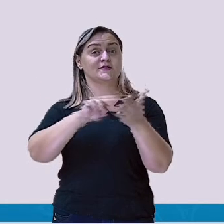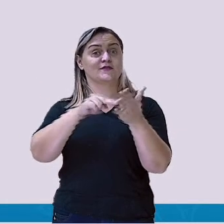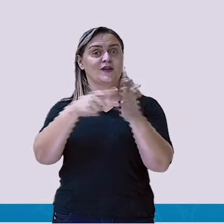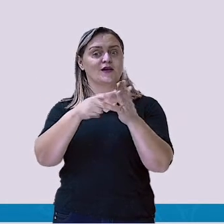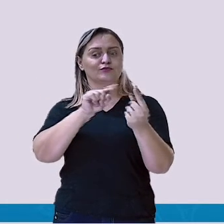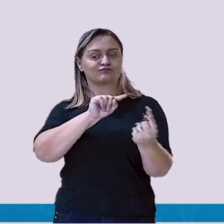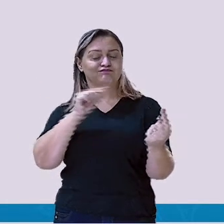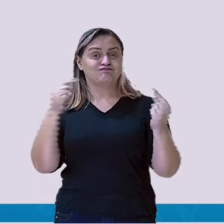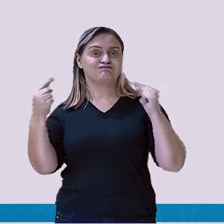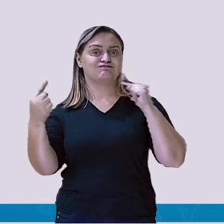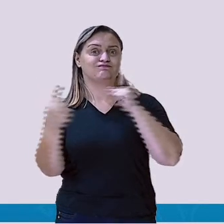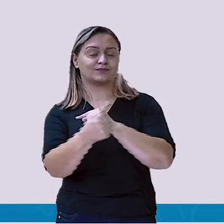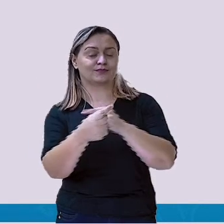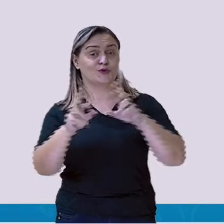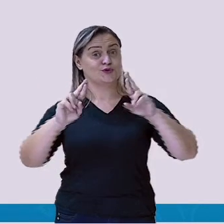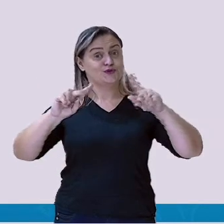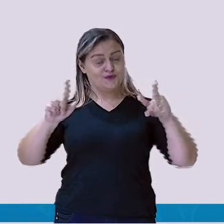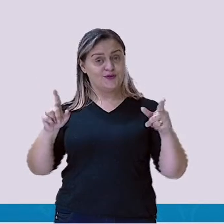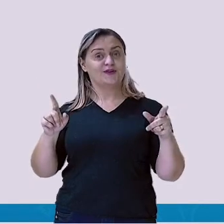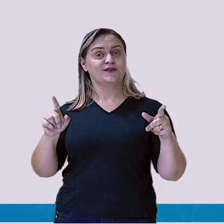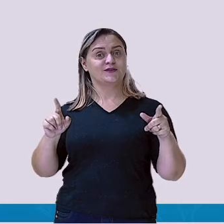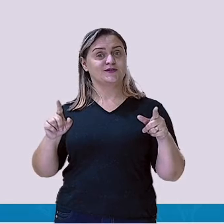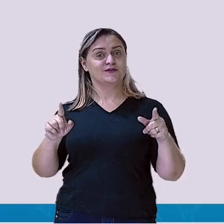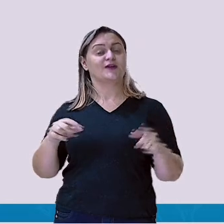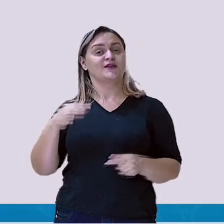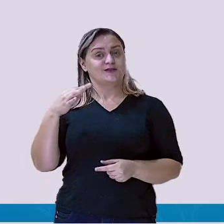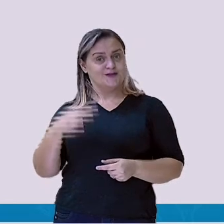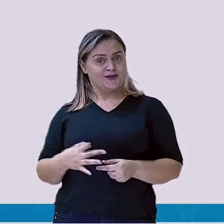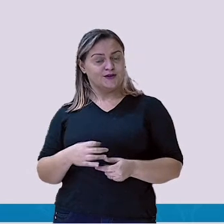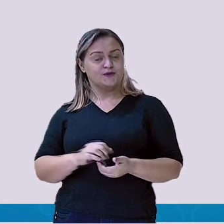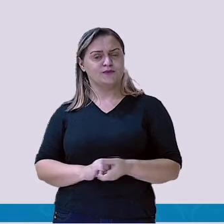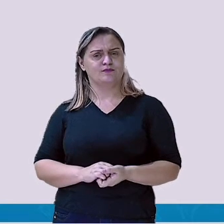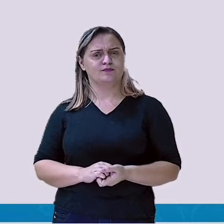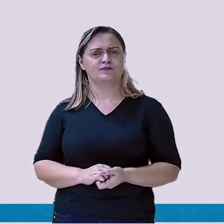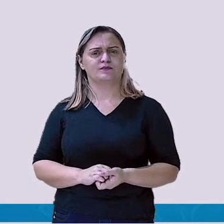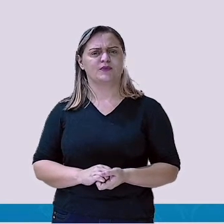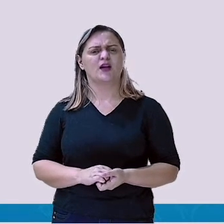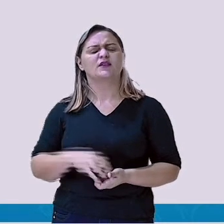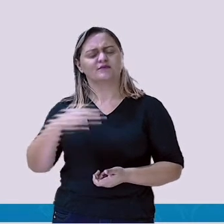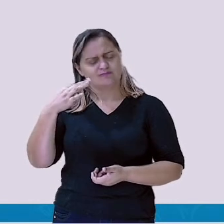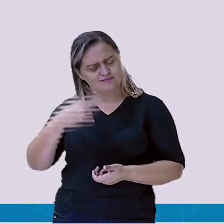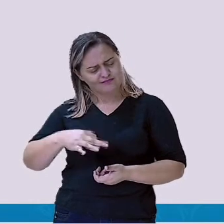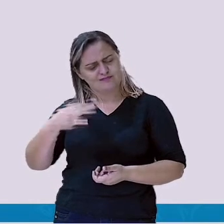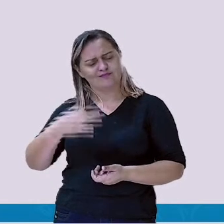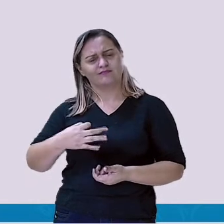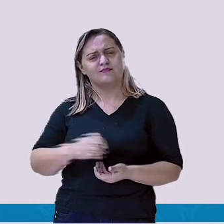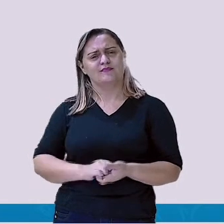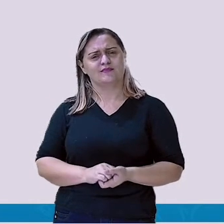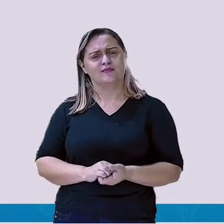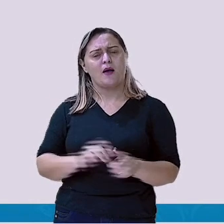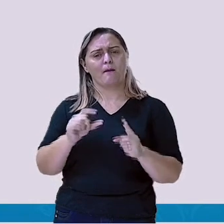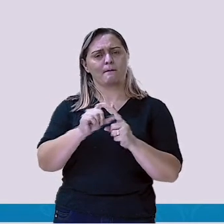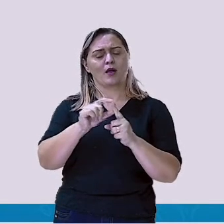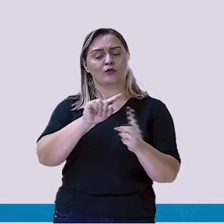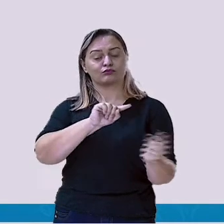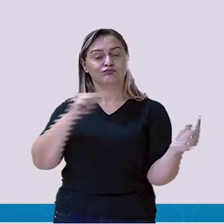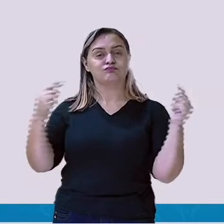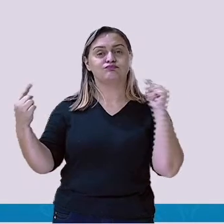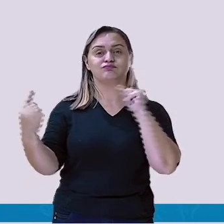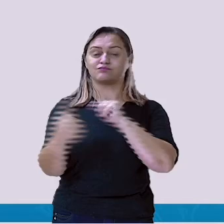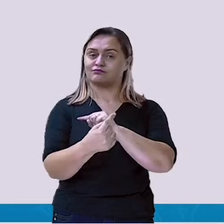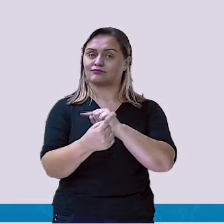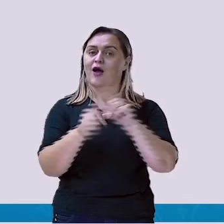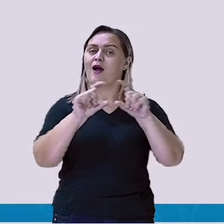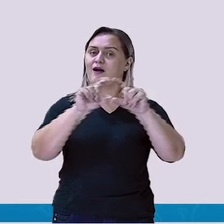correto eu substituir a palavra cheio pela palavra vazio? Sim, a frase deu